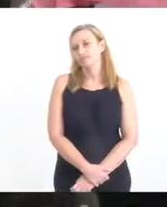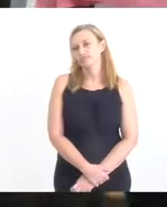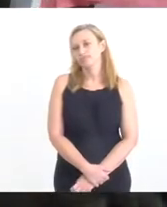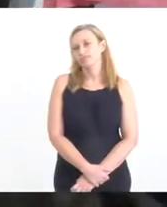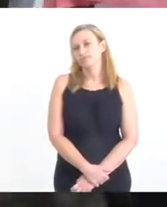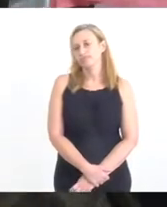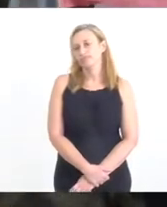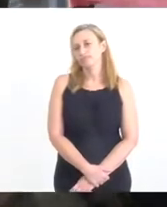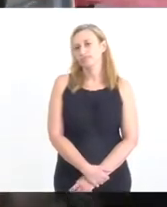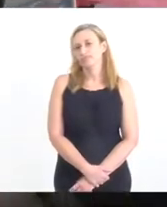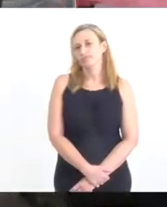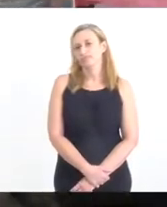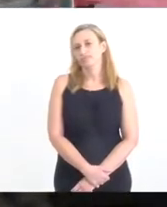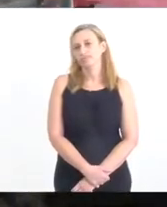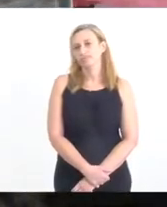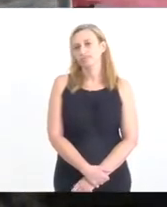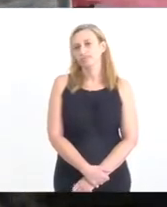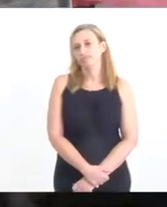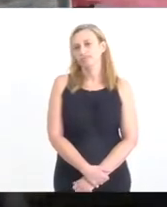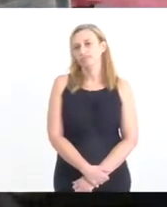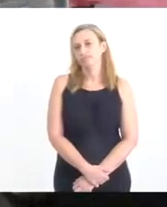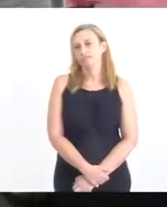E aí